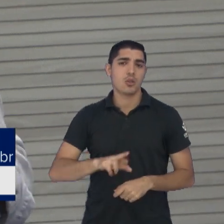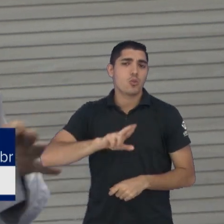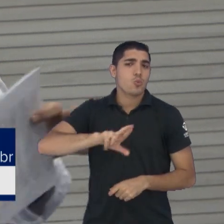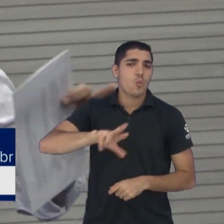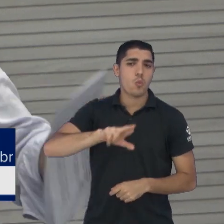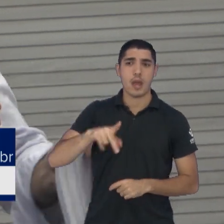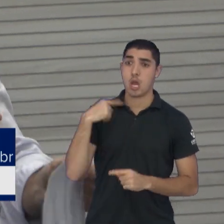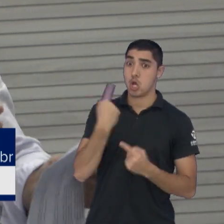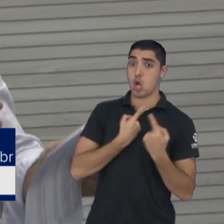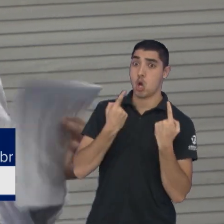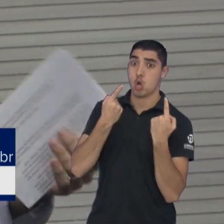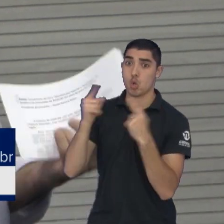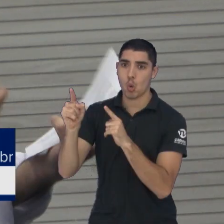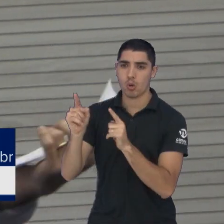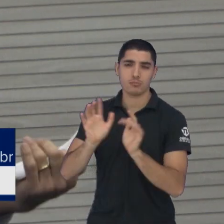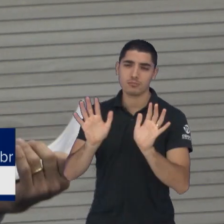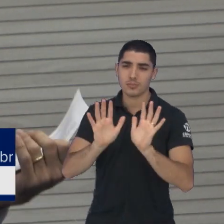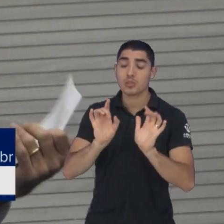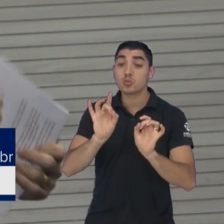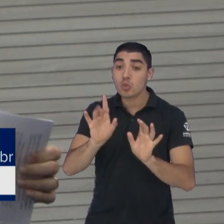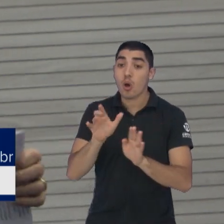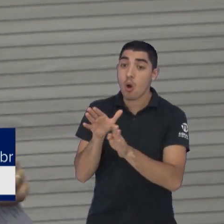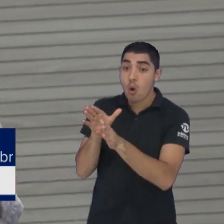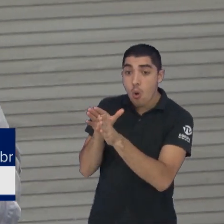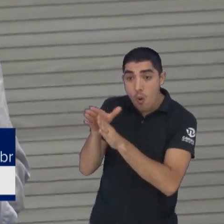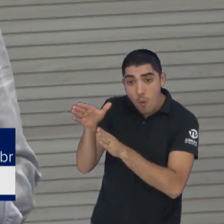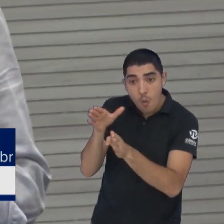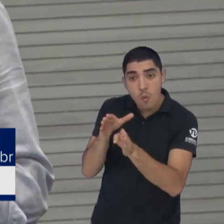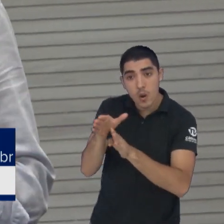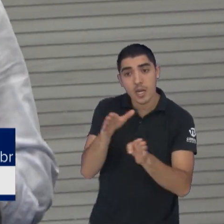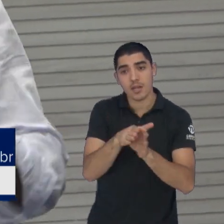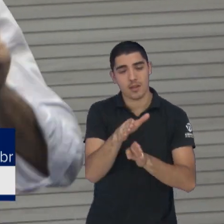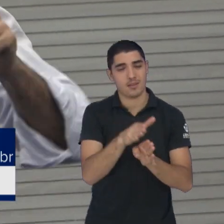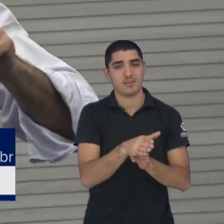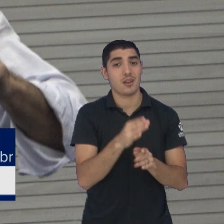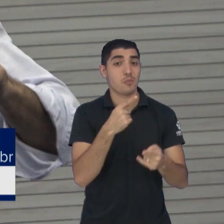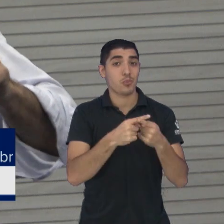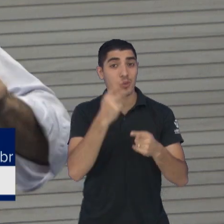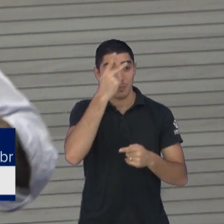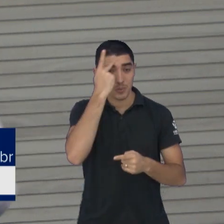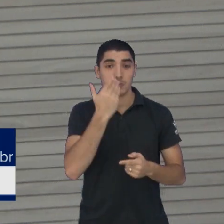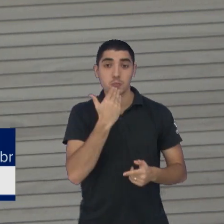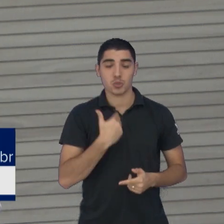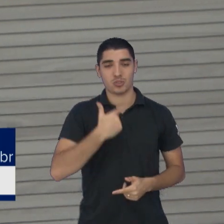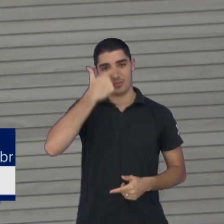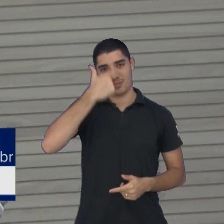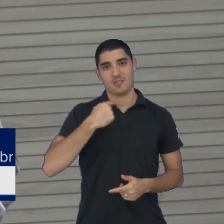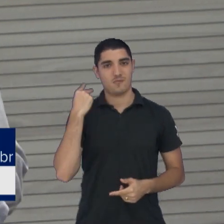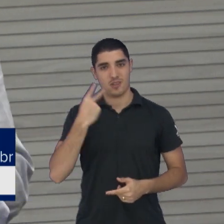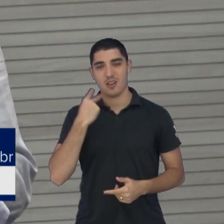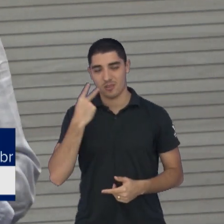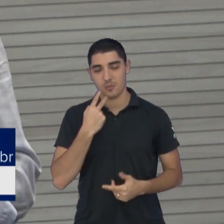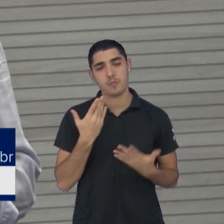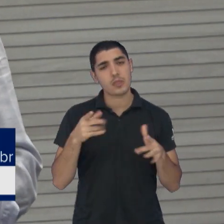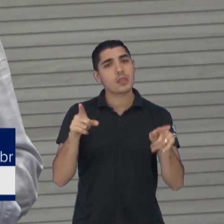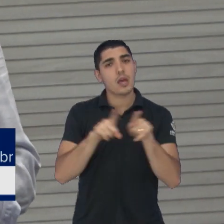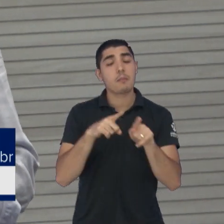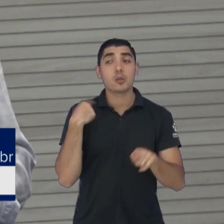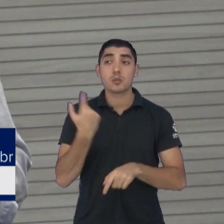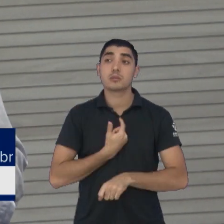mas sim uma orientação de quem recebe aqui na ponta esses pedidos. Também, aqui a gente já está esperando uma